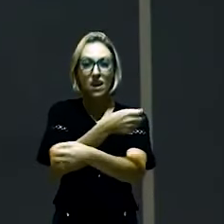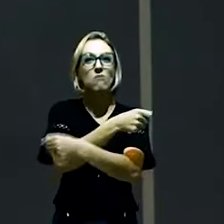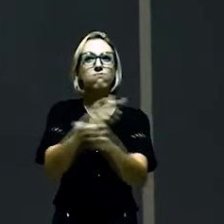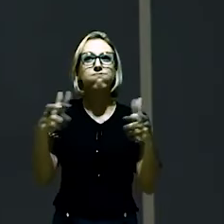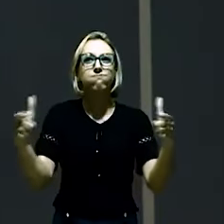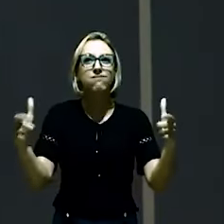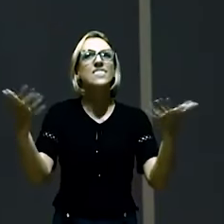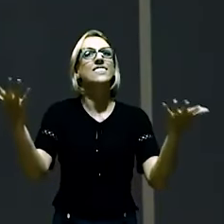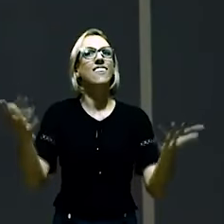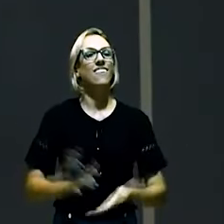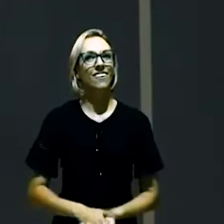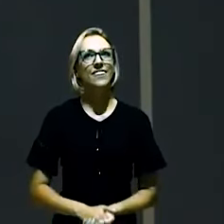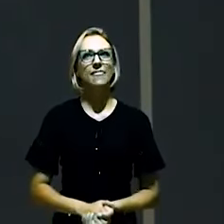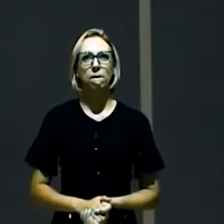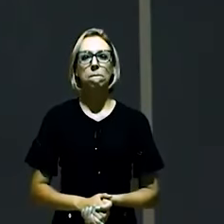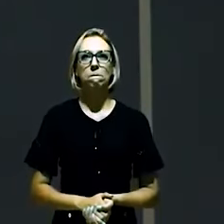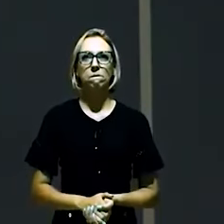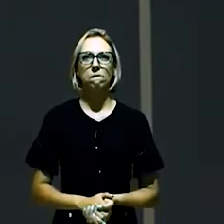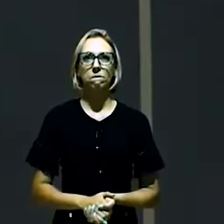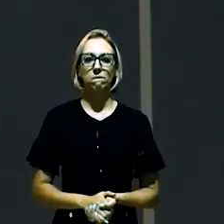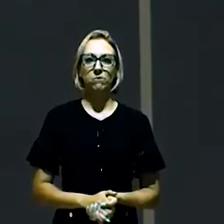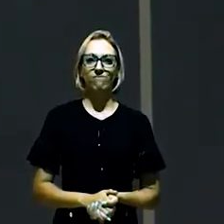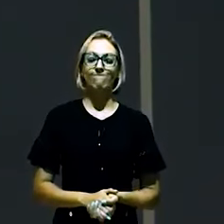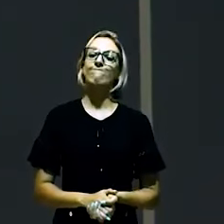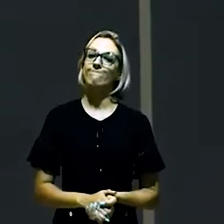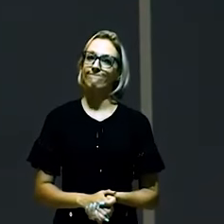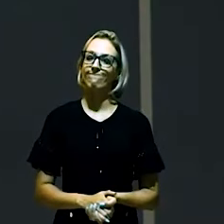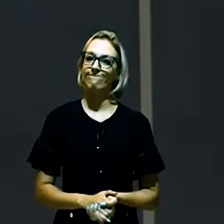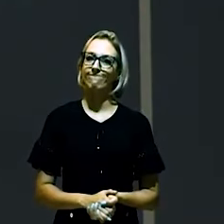é assim que a gente vive? Ou que muitos de nós vivemos?